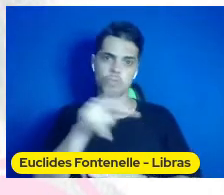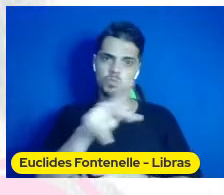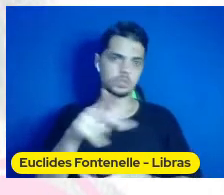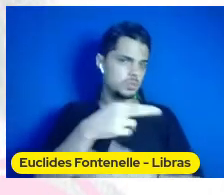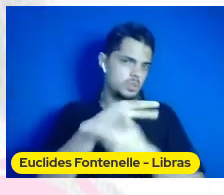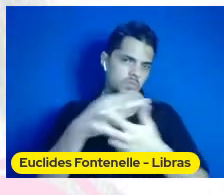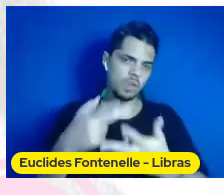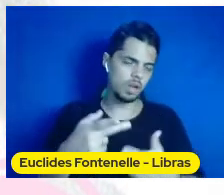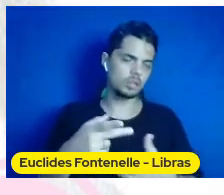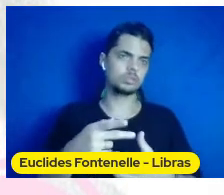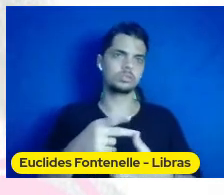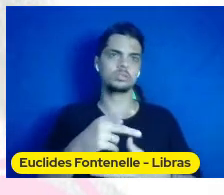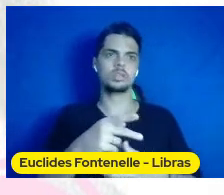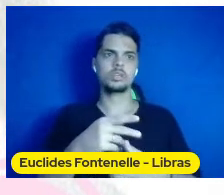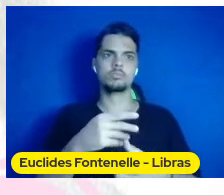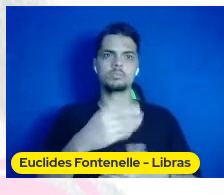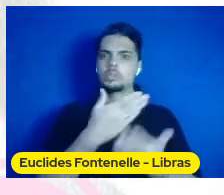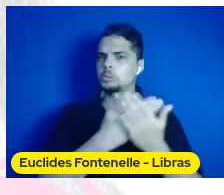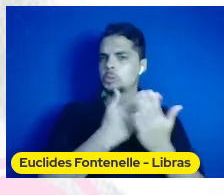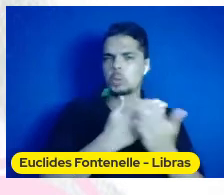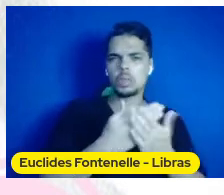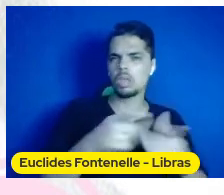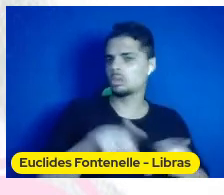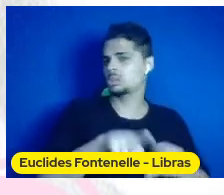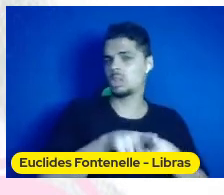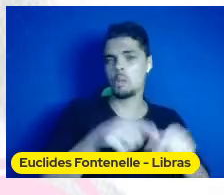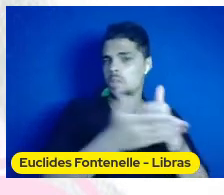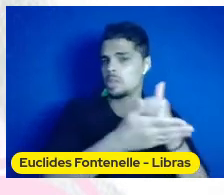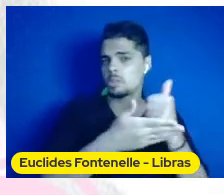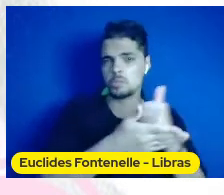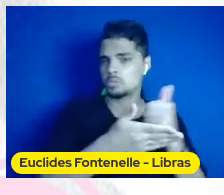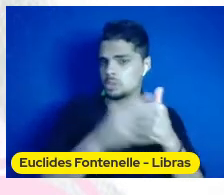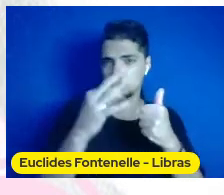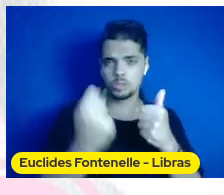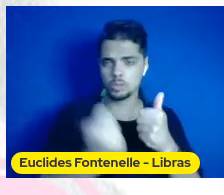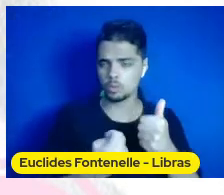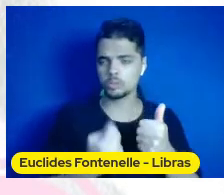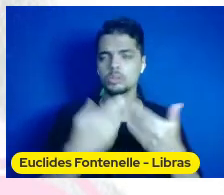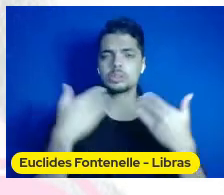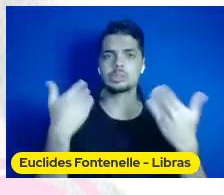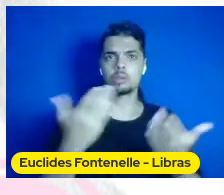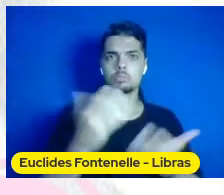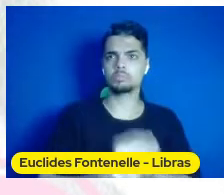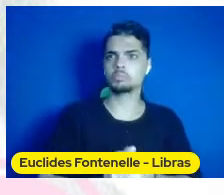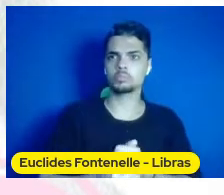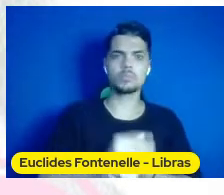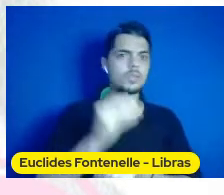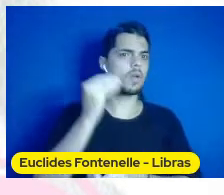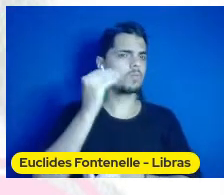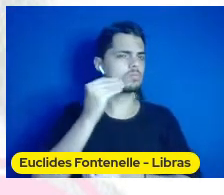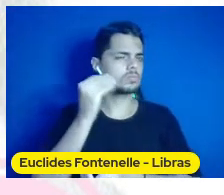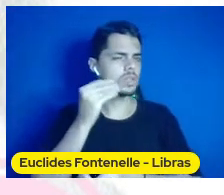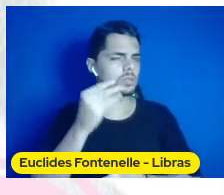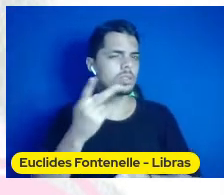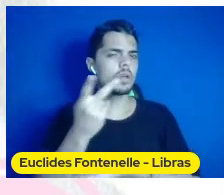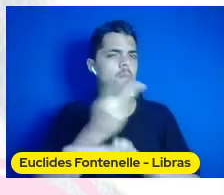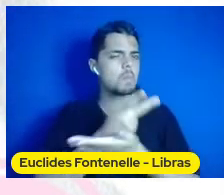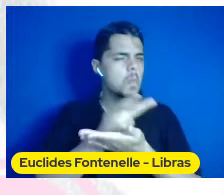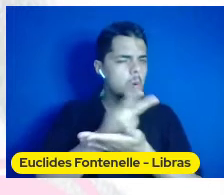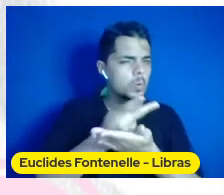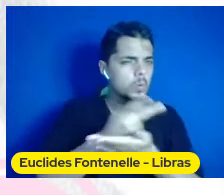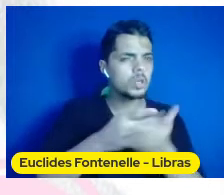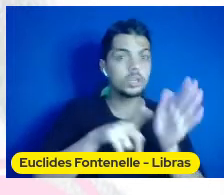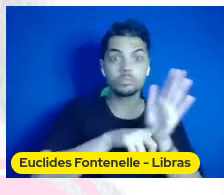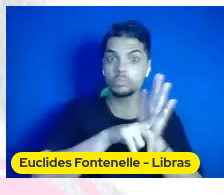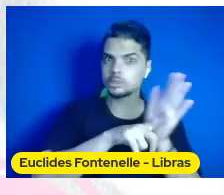básica, principalmente, né, que estão se aventurando, que estão usando o portal como espaço